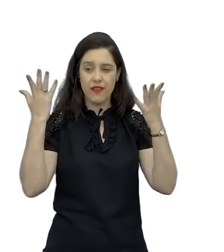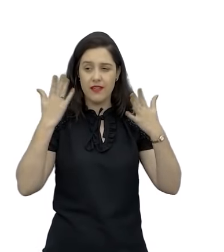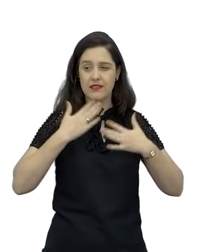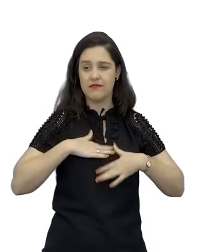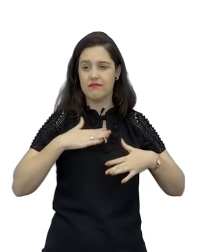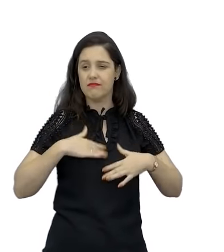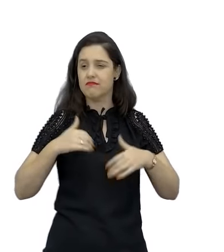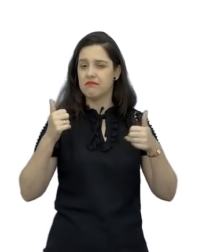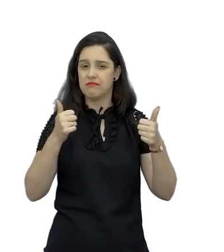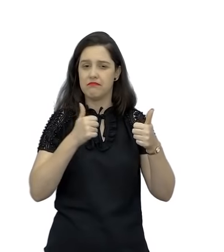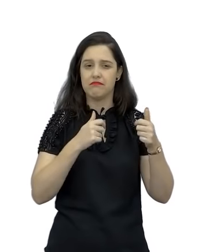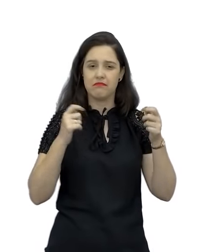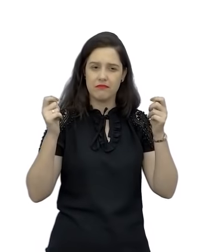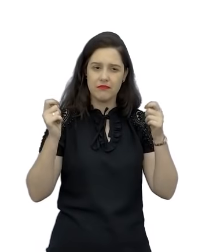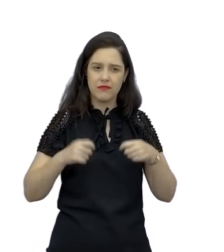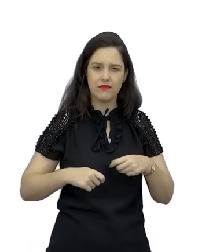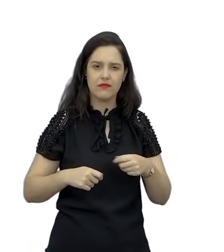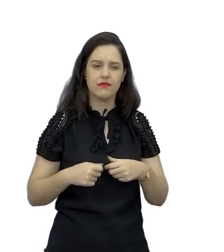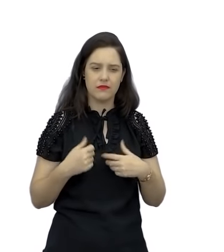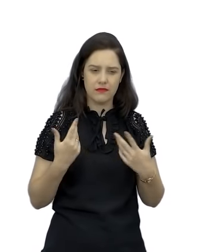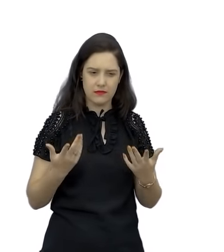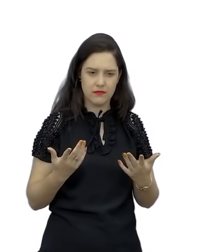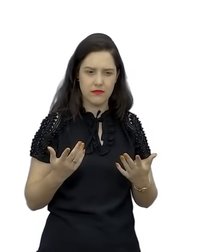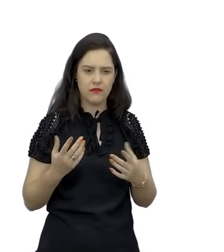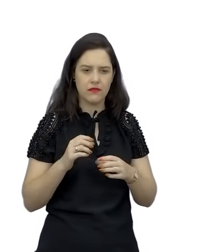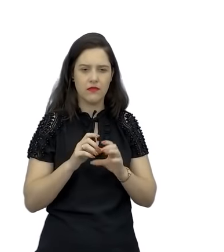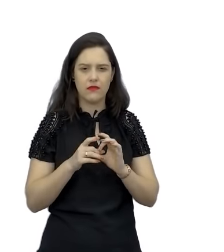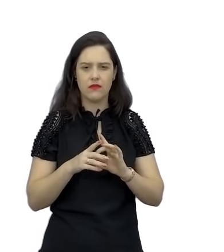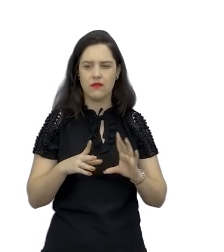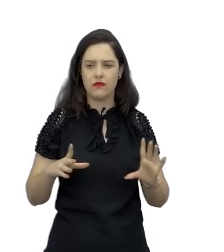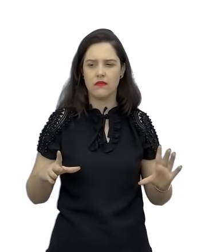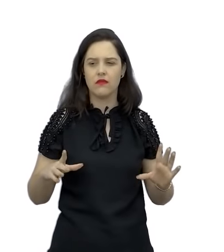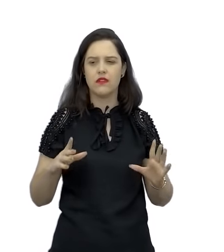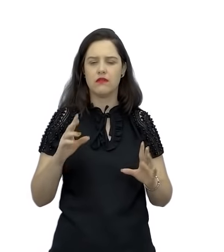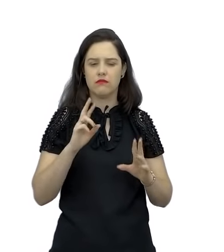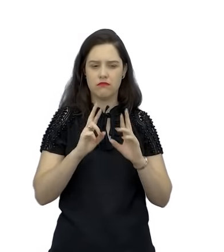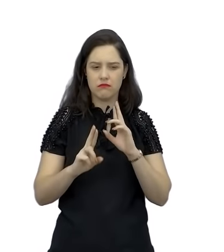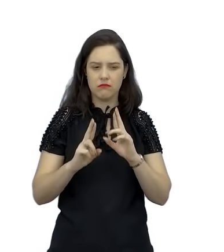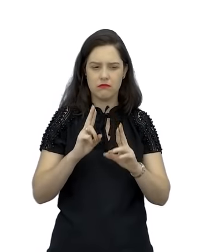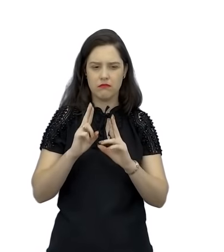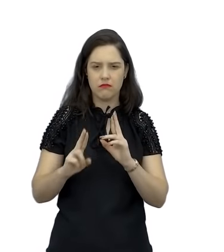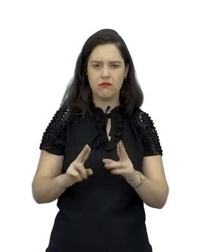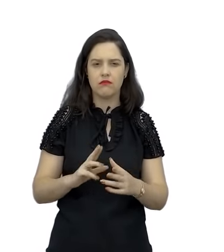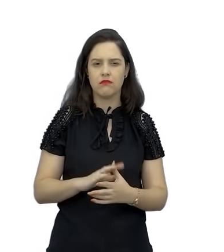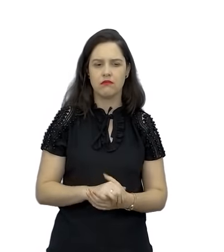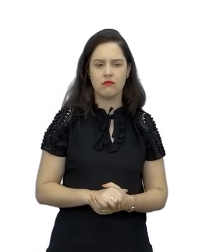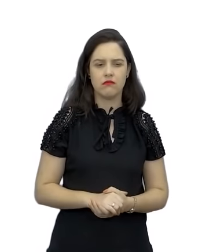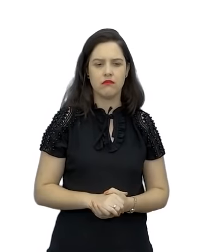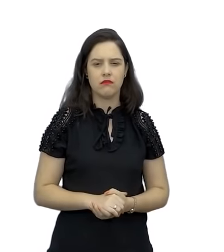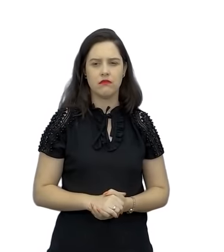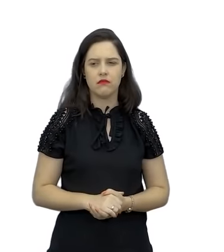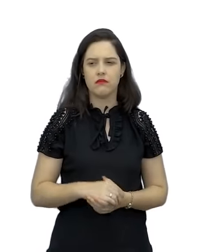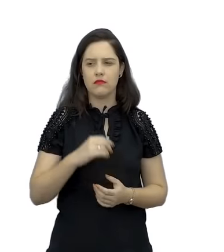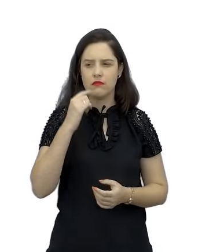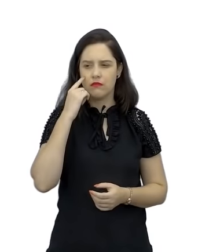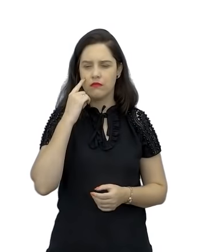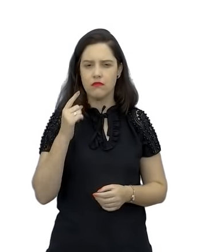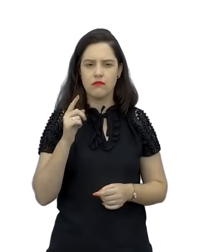essa determinação. E aí deixo o movimento dos alunos, vou passando nos grupos, vou ver como eles estão